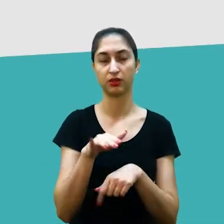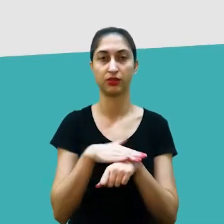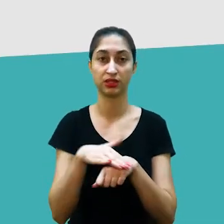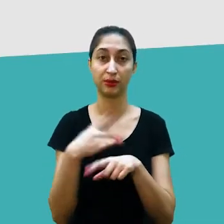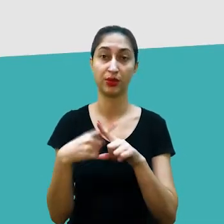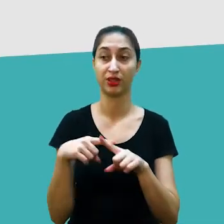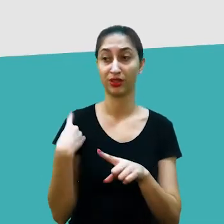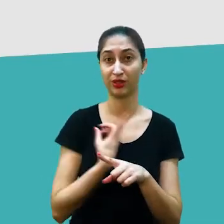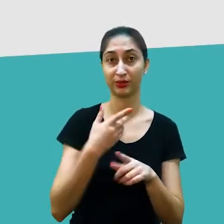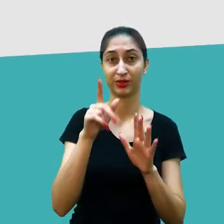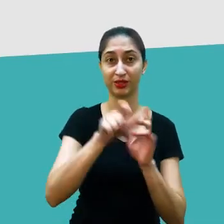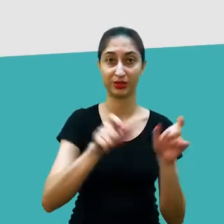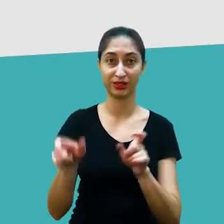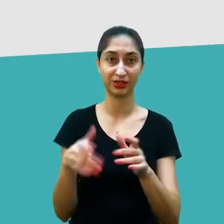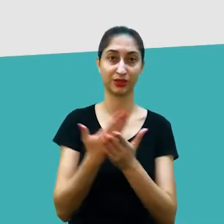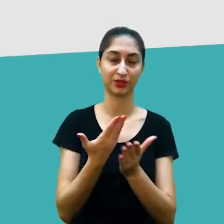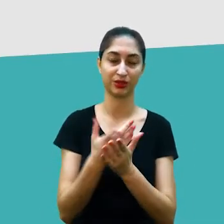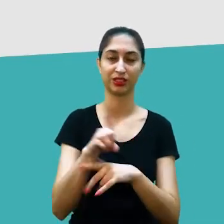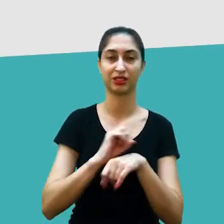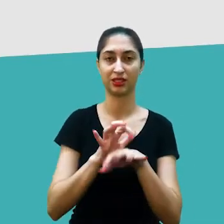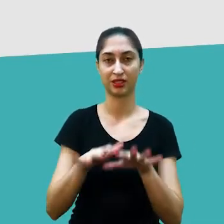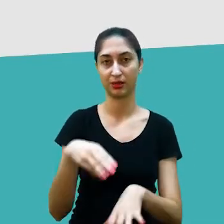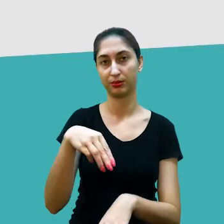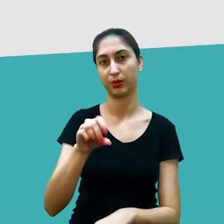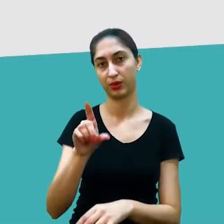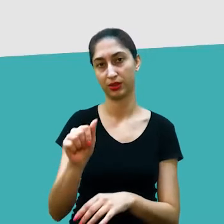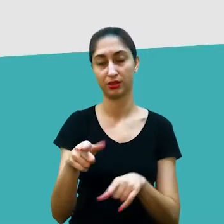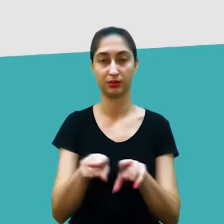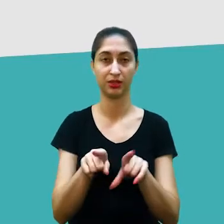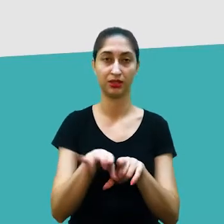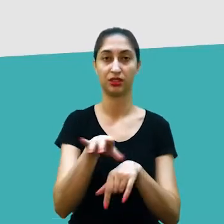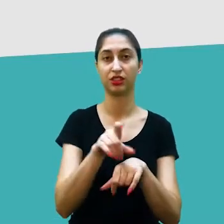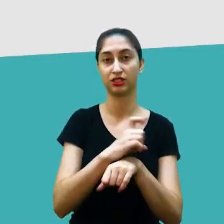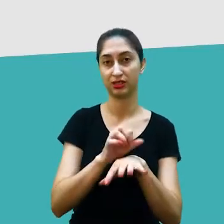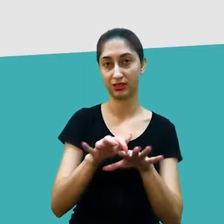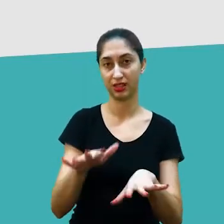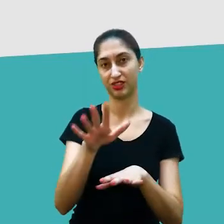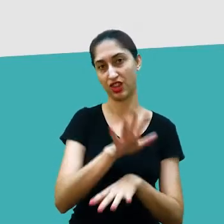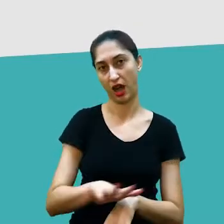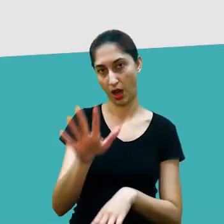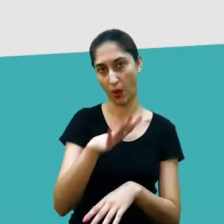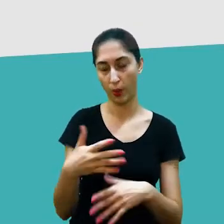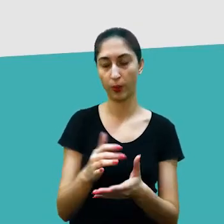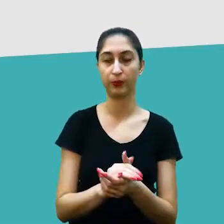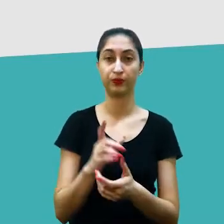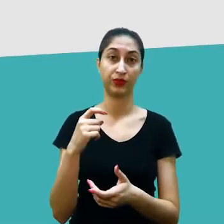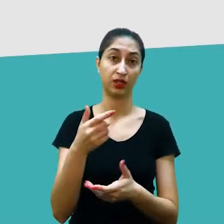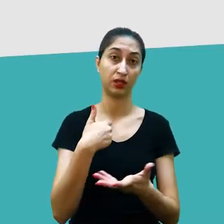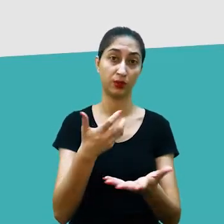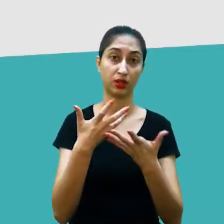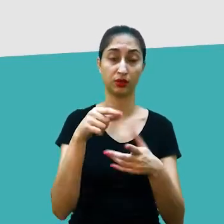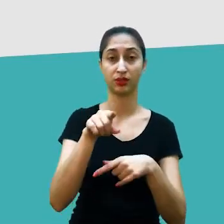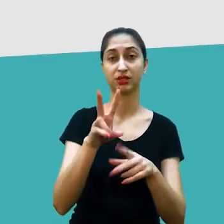pessoas que estão estudando design de moda, estão estudando design de uma forma geral, e eu queria... e você está